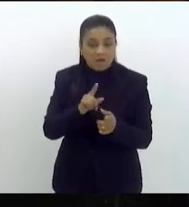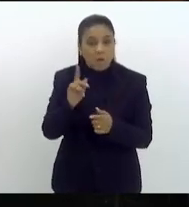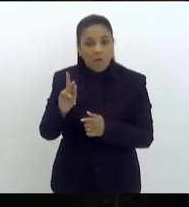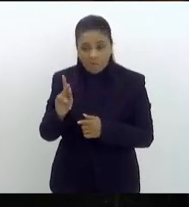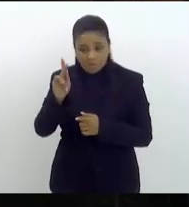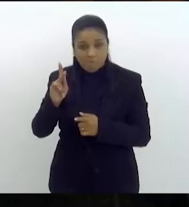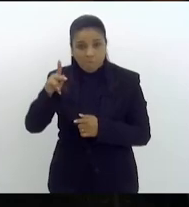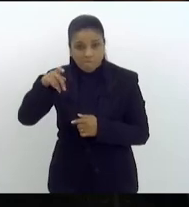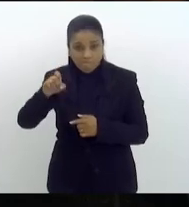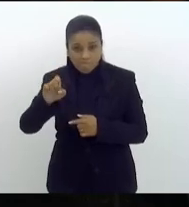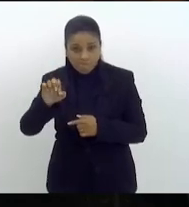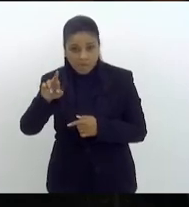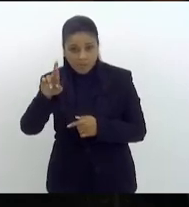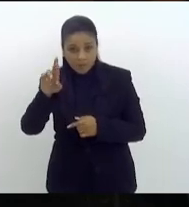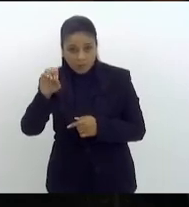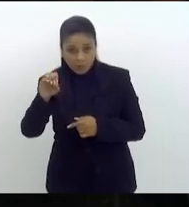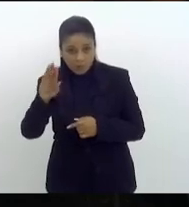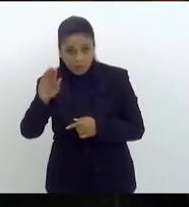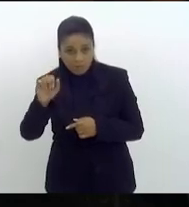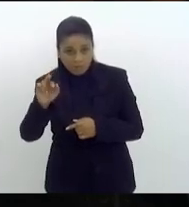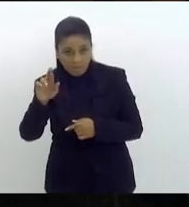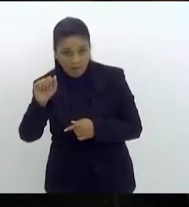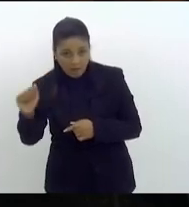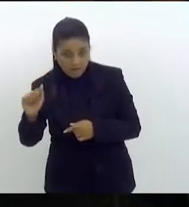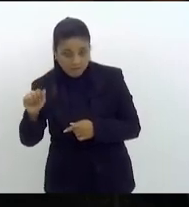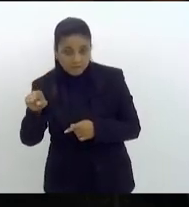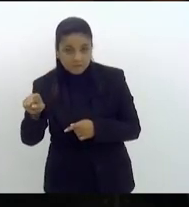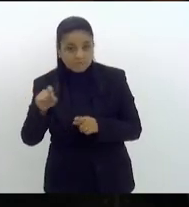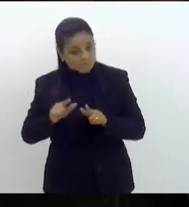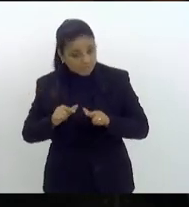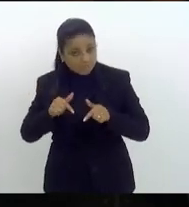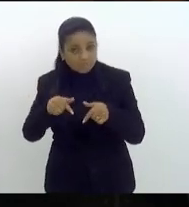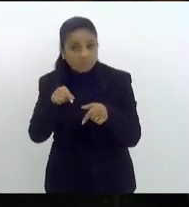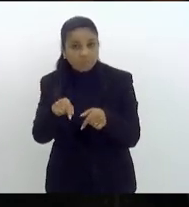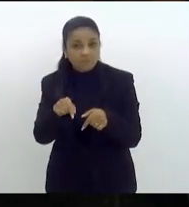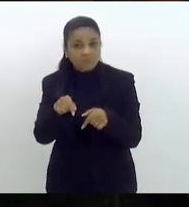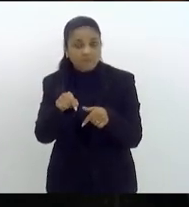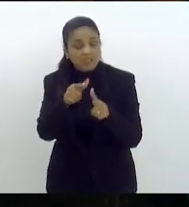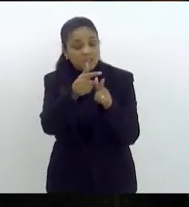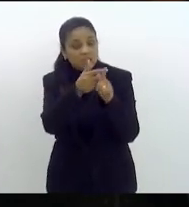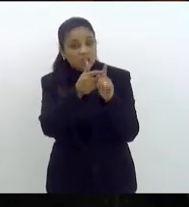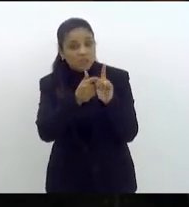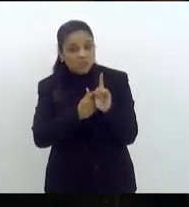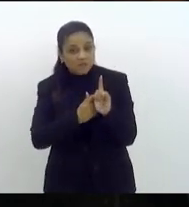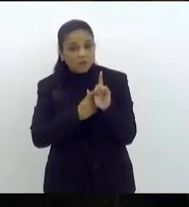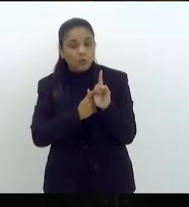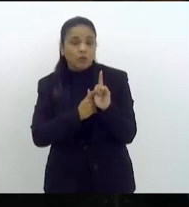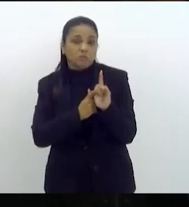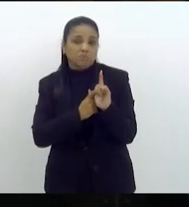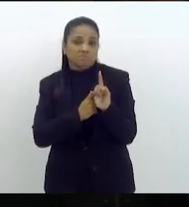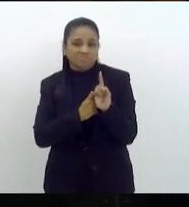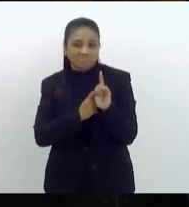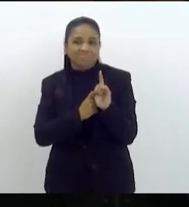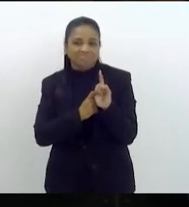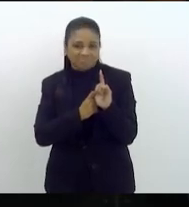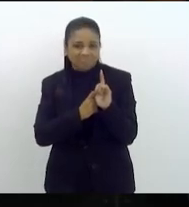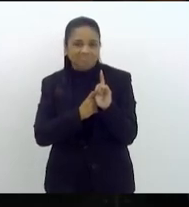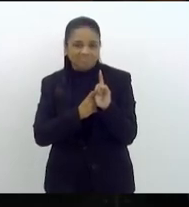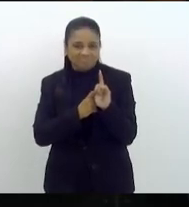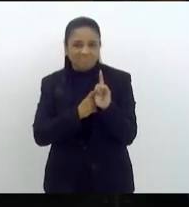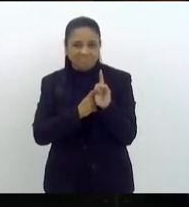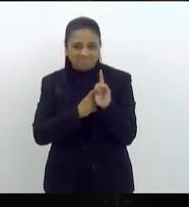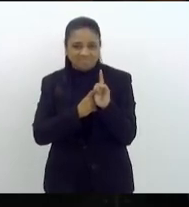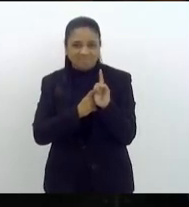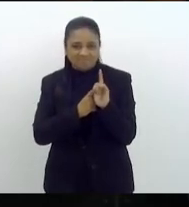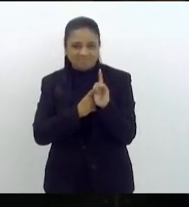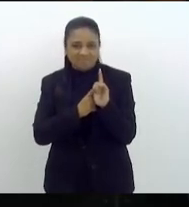caso te como fosse devedora quanto mais isto é